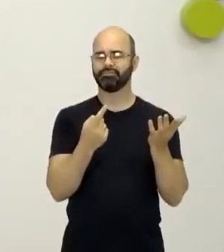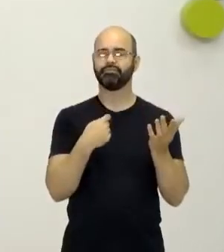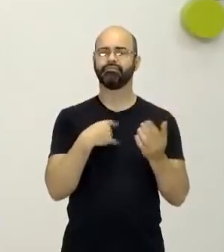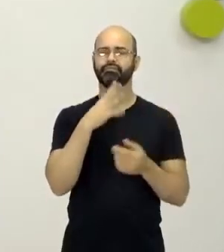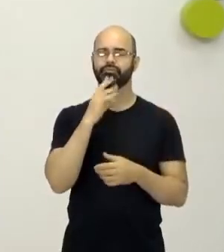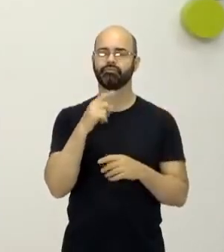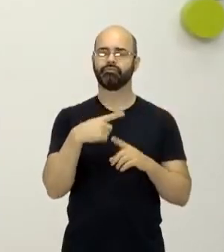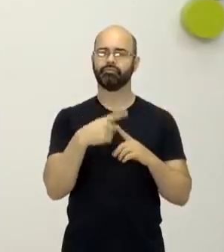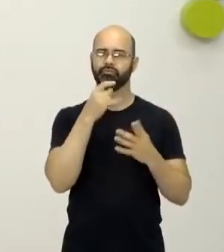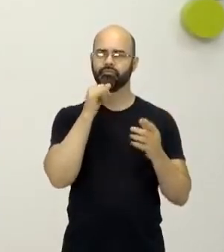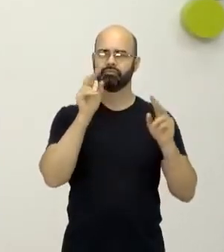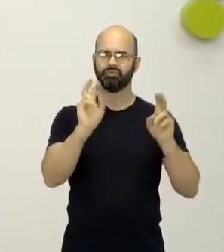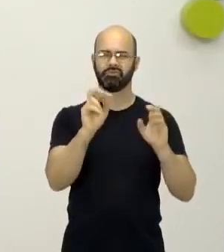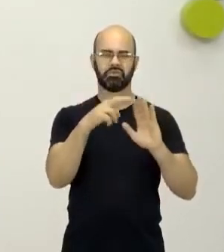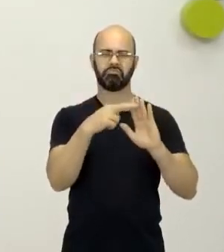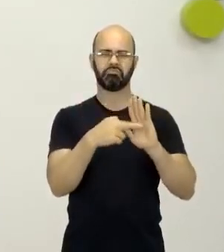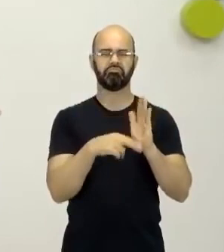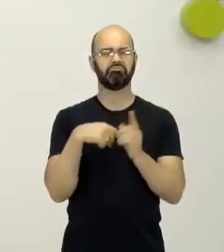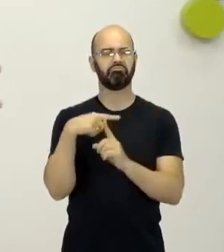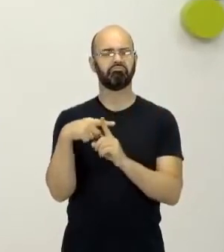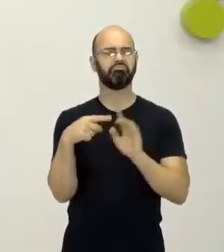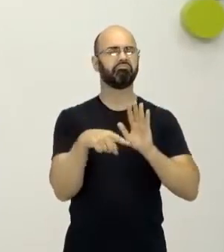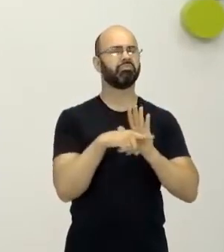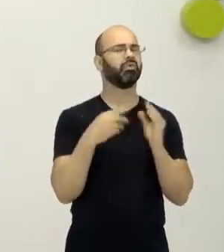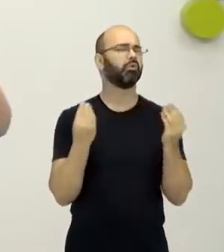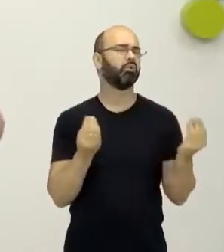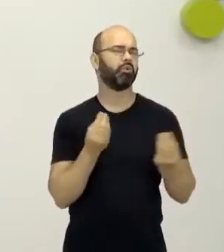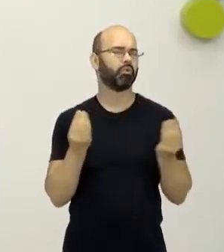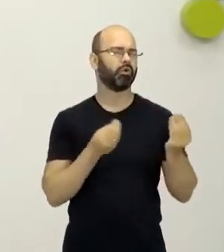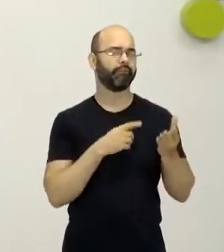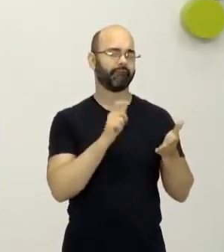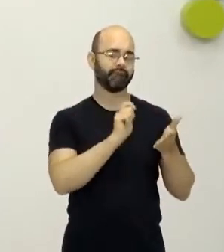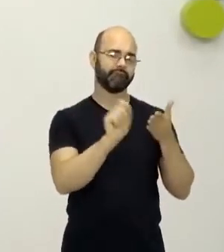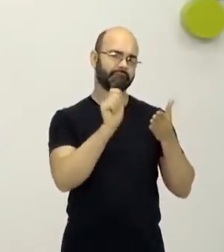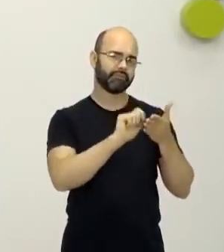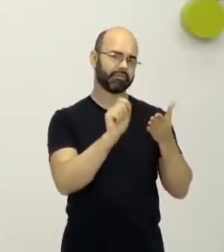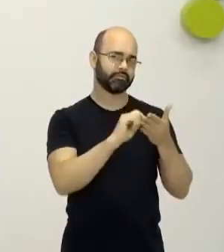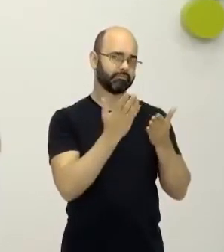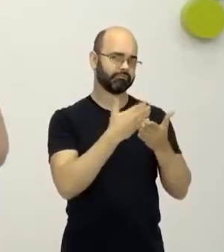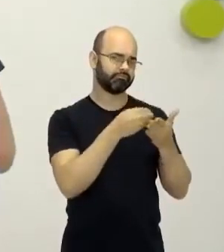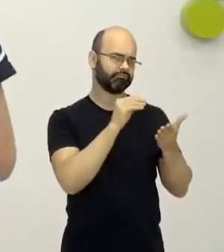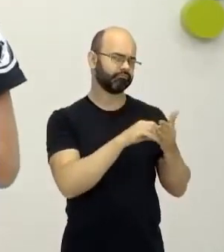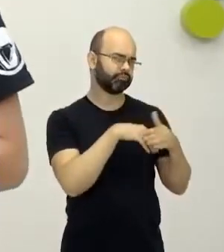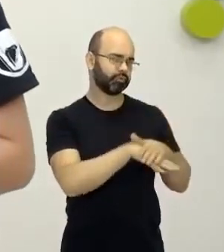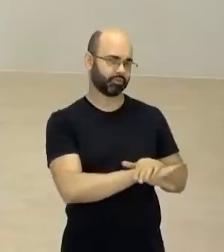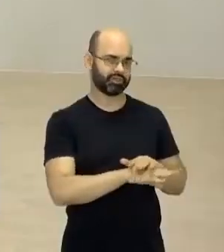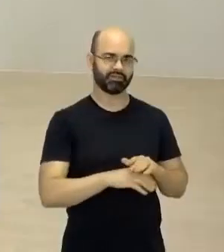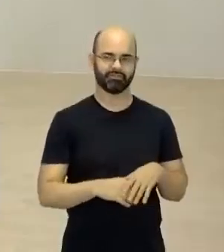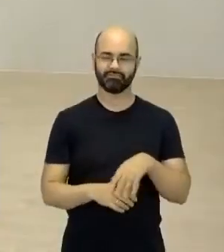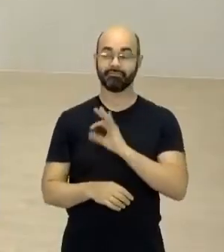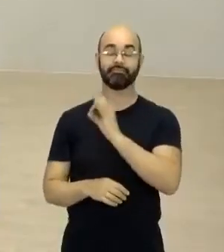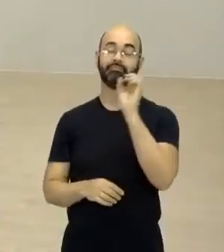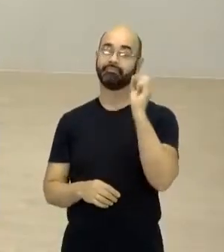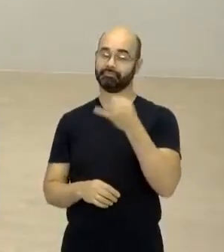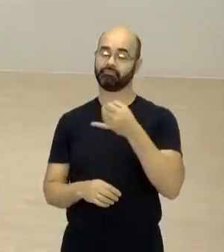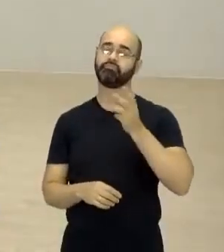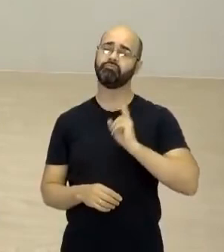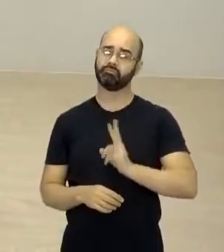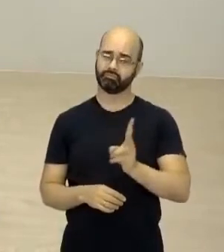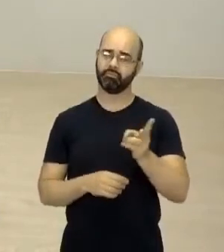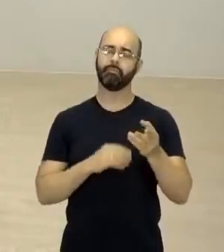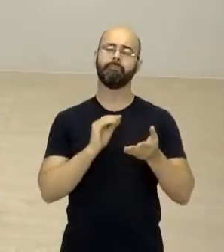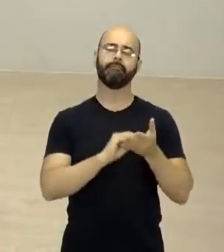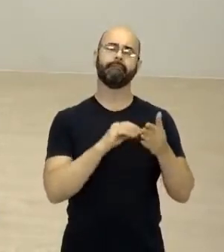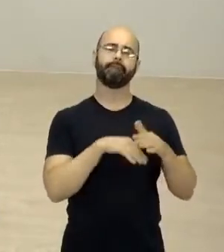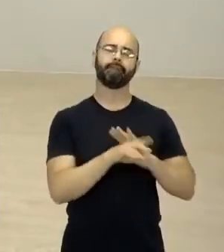tenham iniciado essa ideia da regra, então deixa anotado no canto aí no seu caderno que é importante, né, Vivi? Sempre as anotações fazem parte